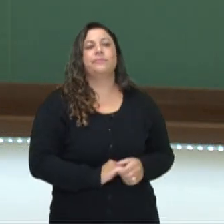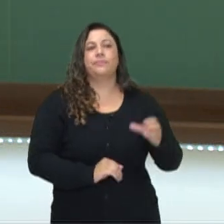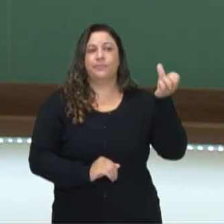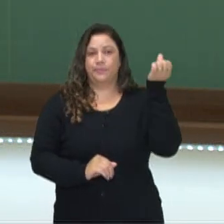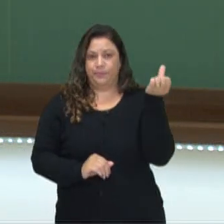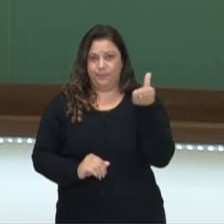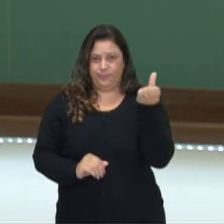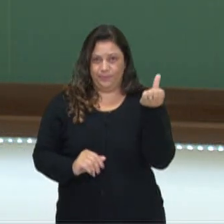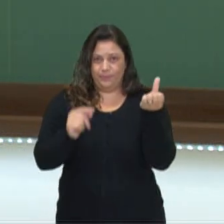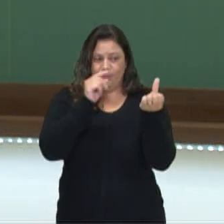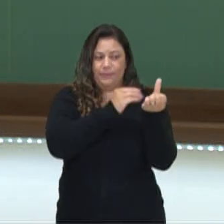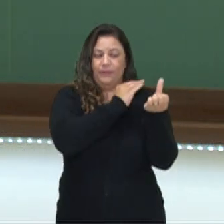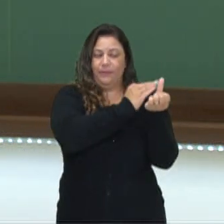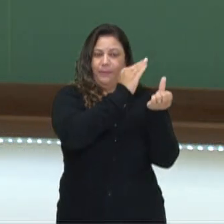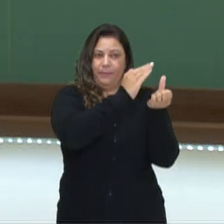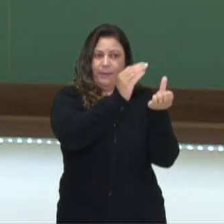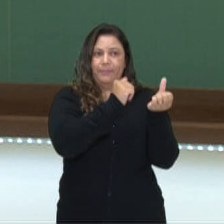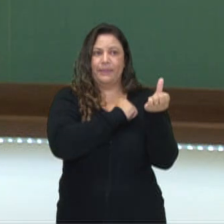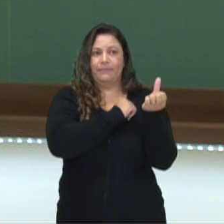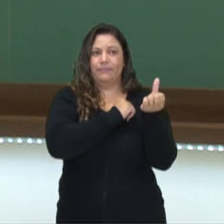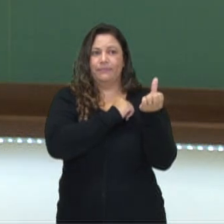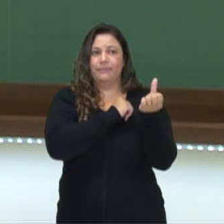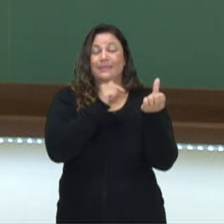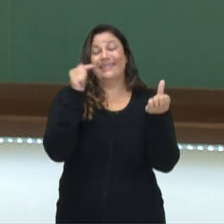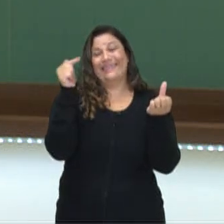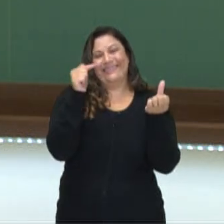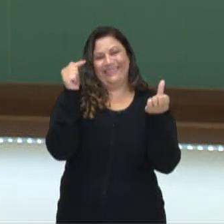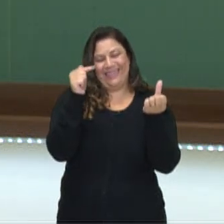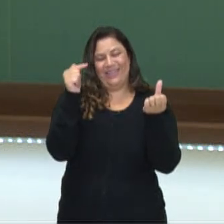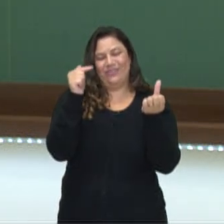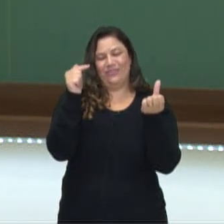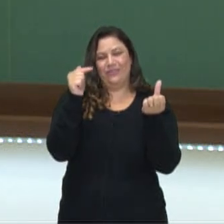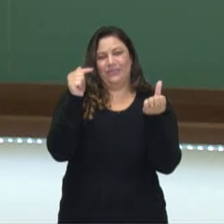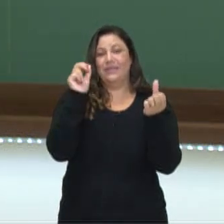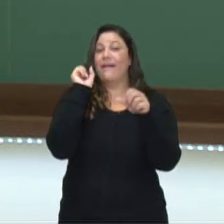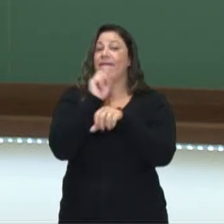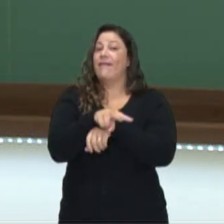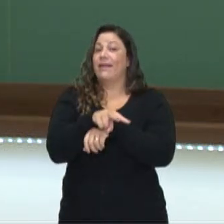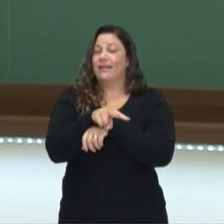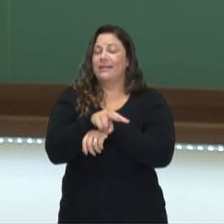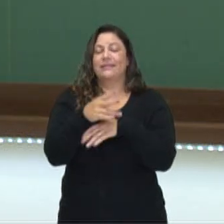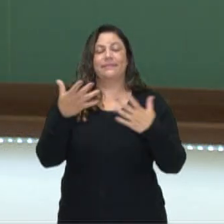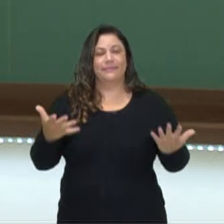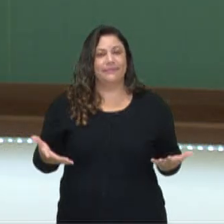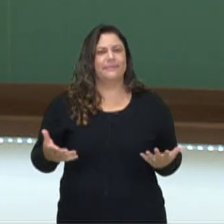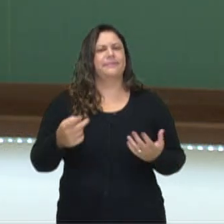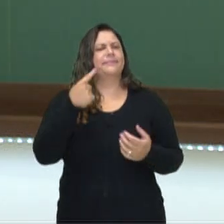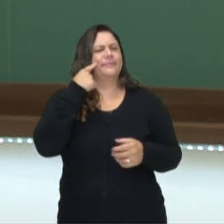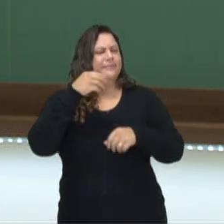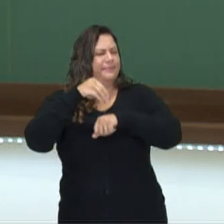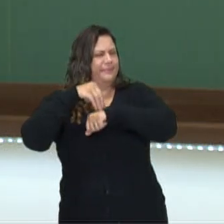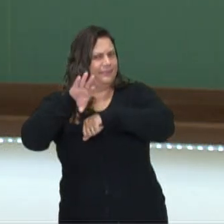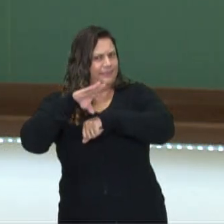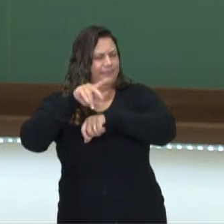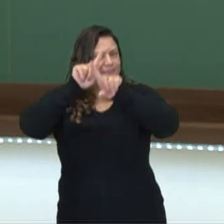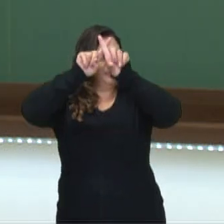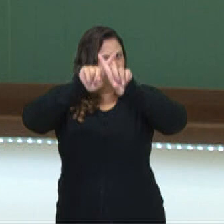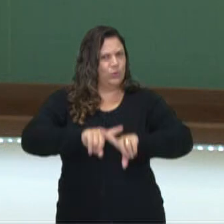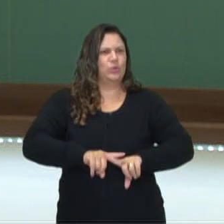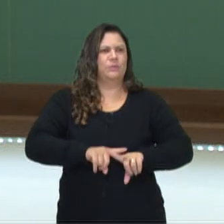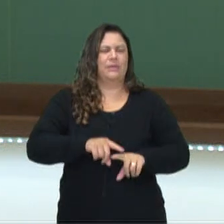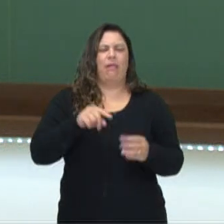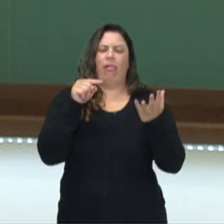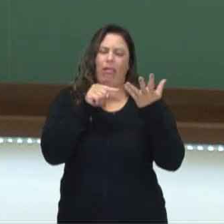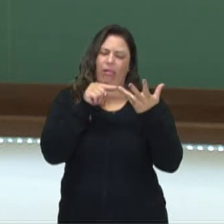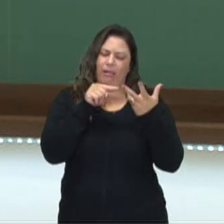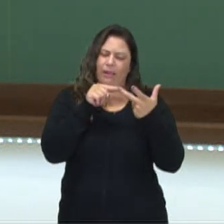1, 2, 3, 4, 5, 6. Em cada setor, eu tenho 7 vagas. A minha dica já está dada, é uma multiplicação, porque eu não vou ficar